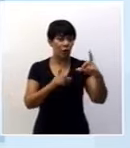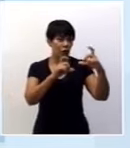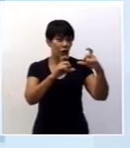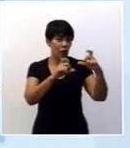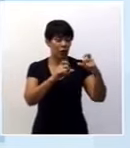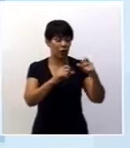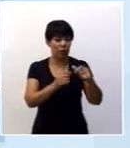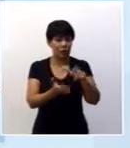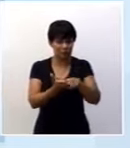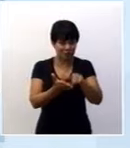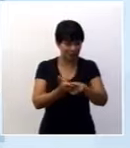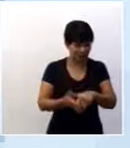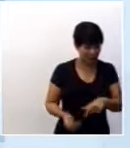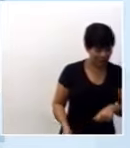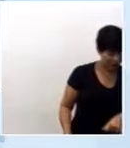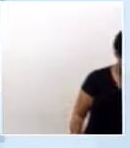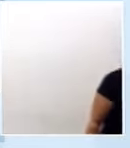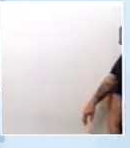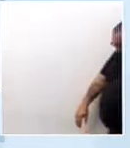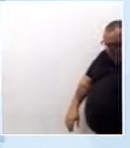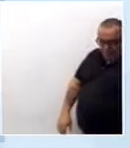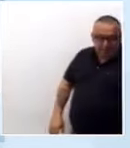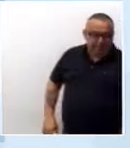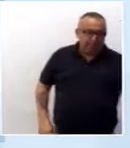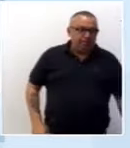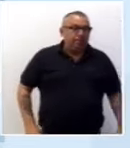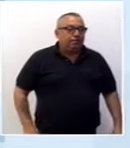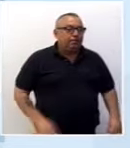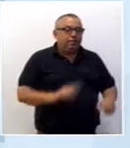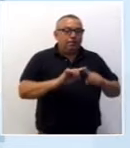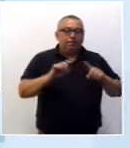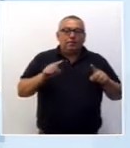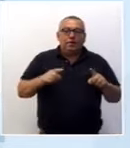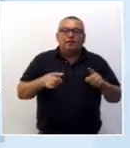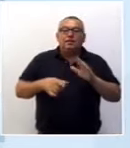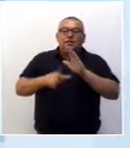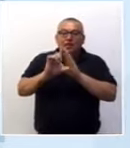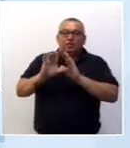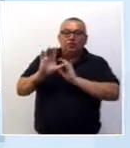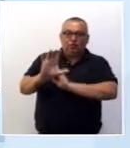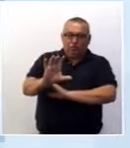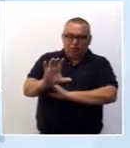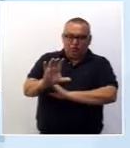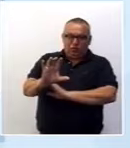de prata, esse é o feito dele, né? Mas, antes disso,